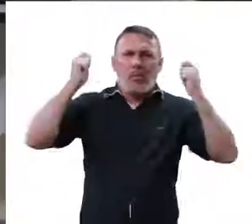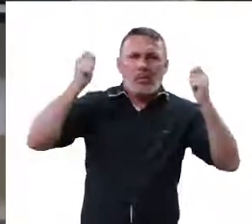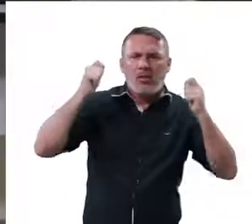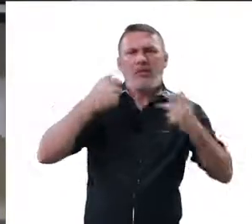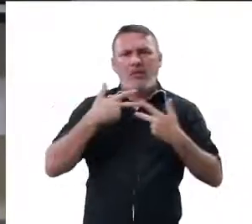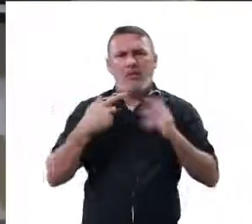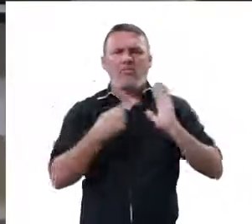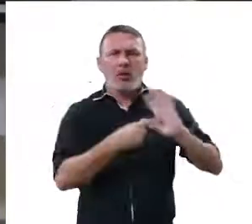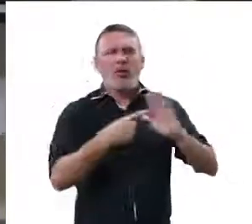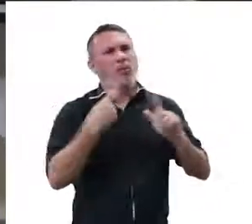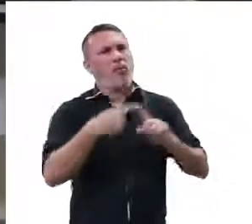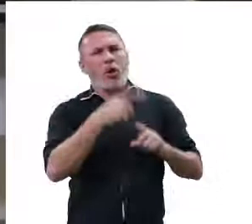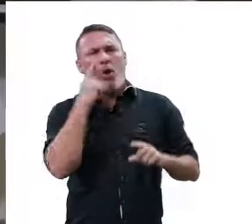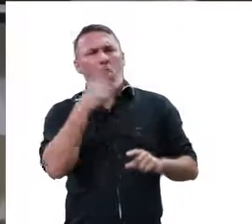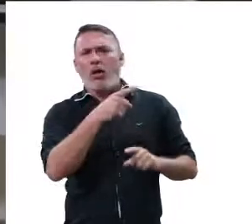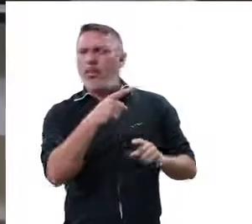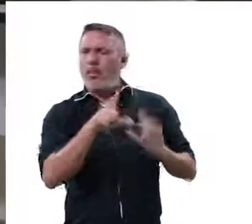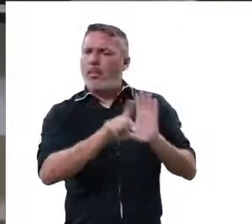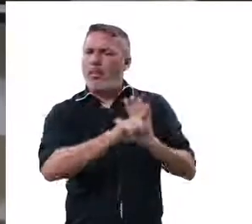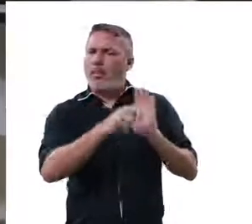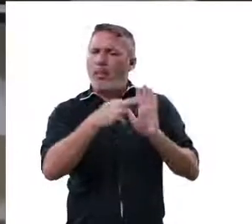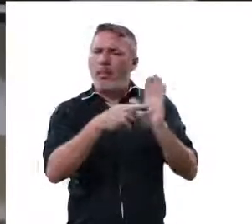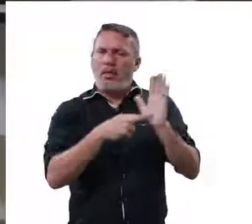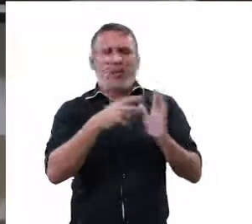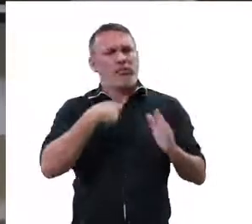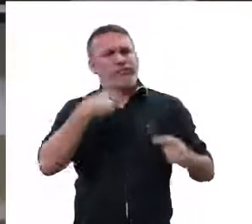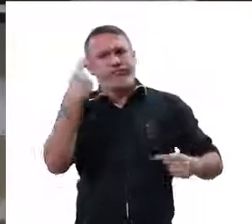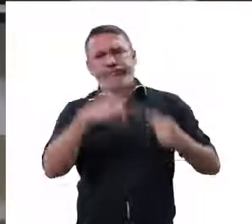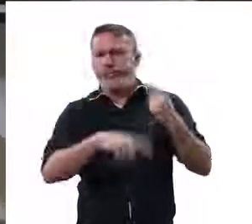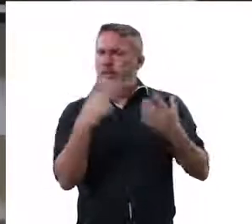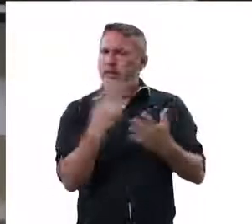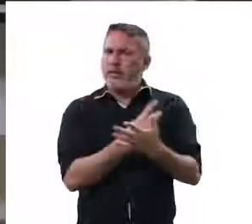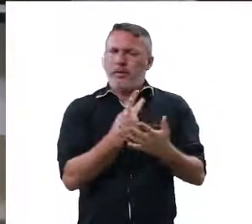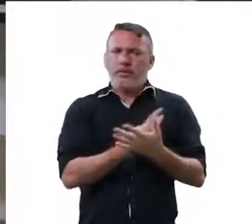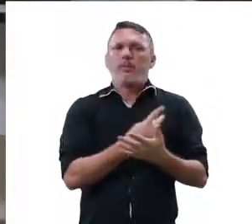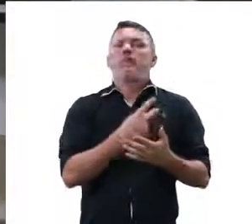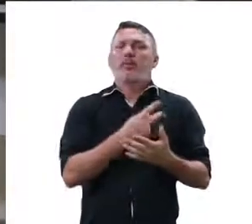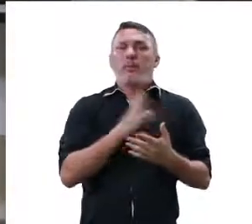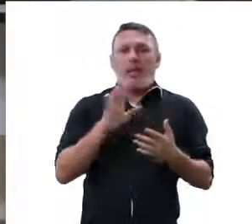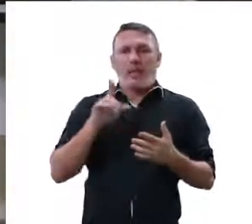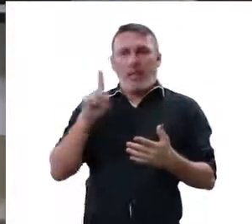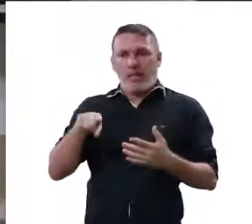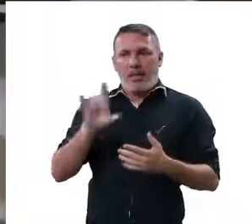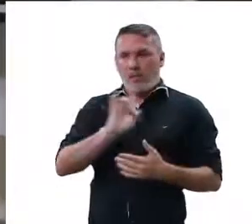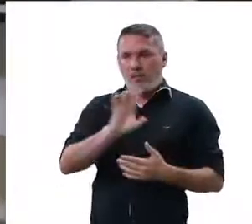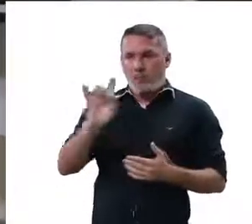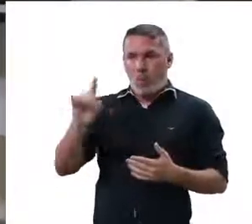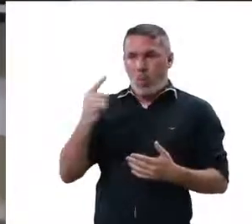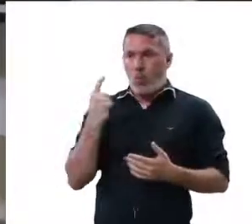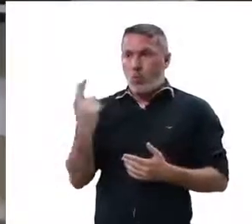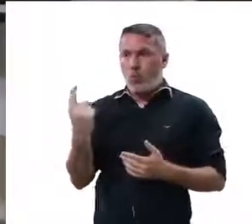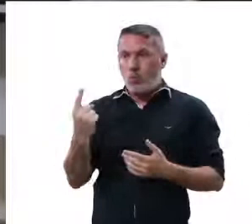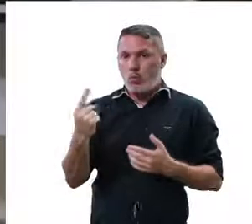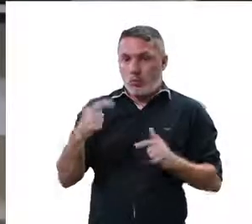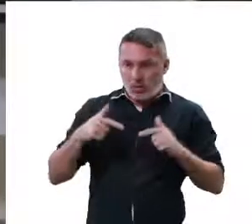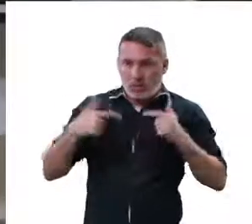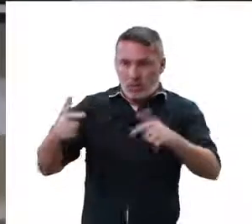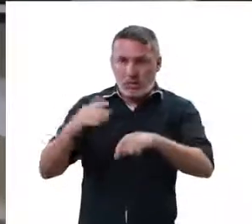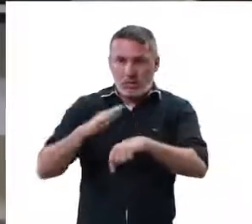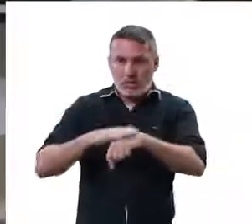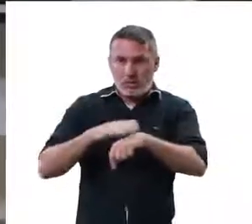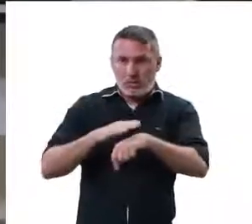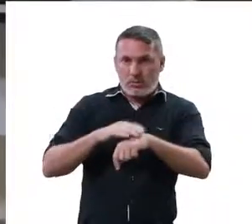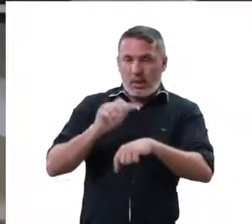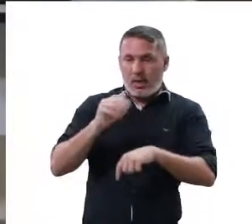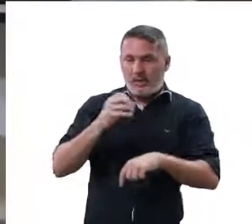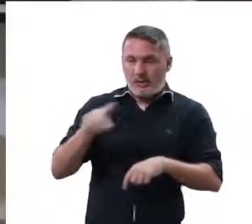tipo de mobilização, que faça com que essas leis, essas regras consideradas injustas, aí não é uma ação do indivíduo